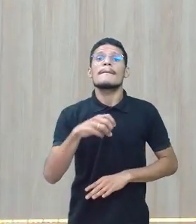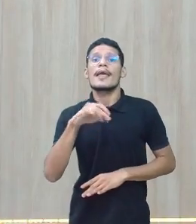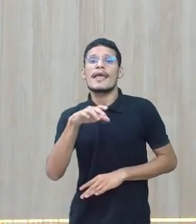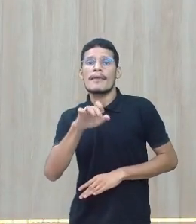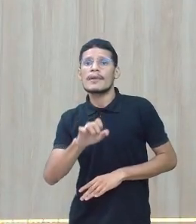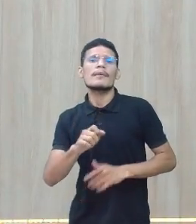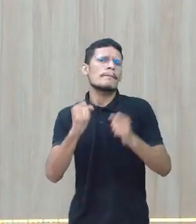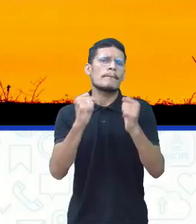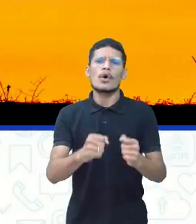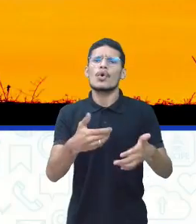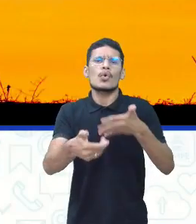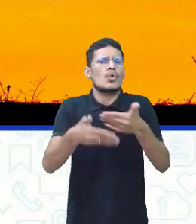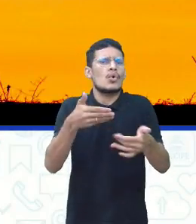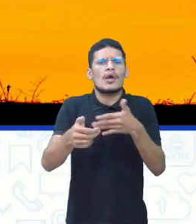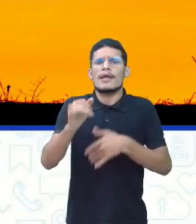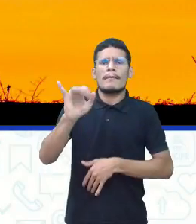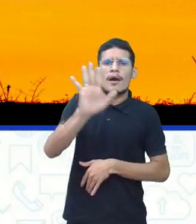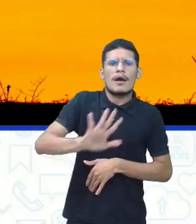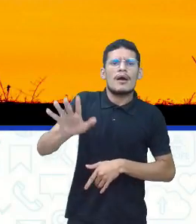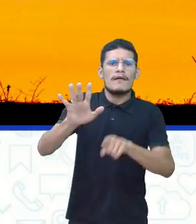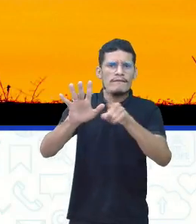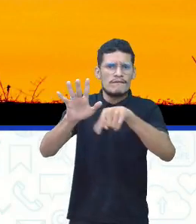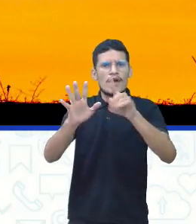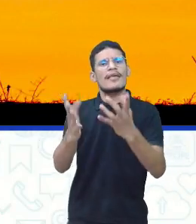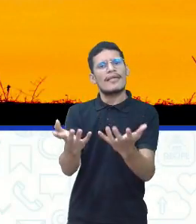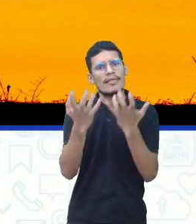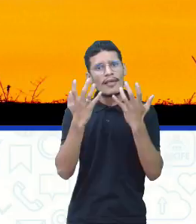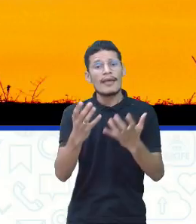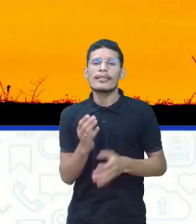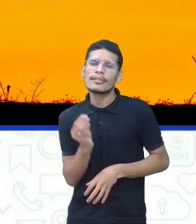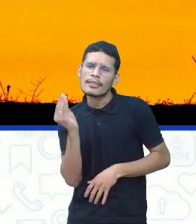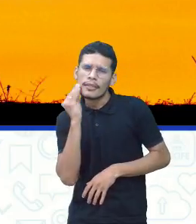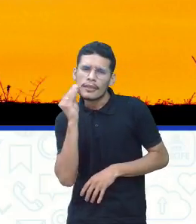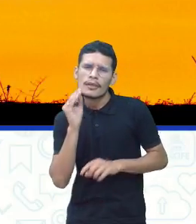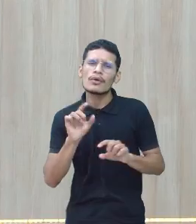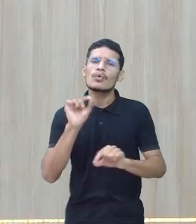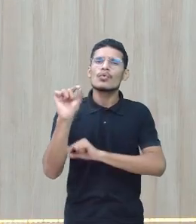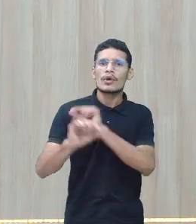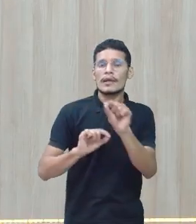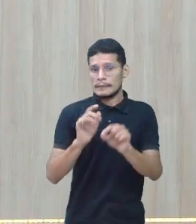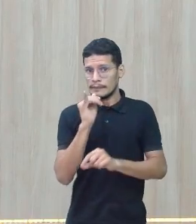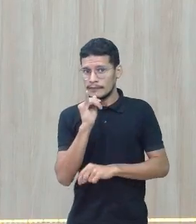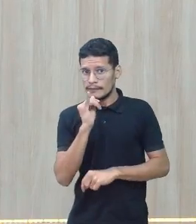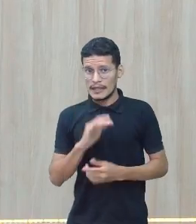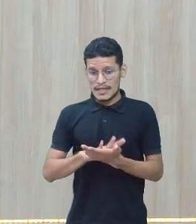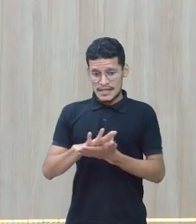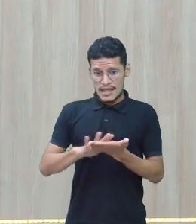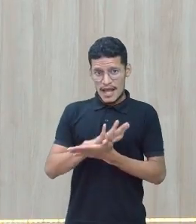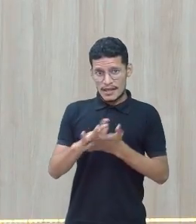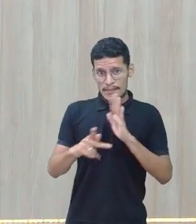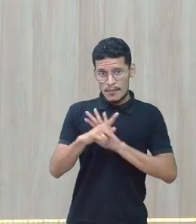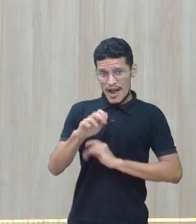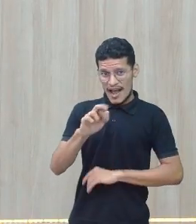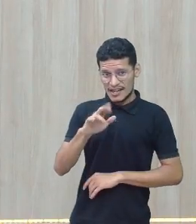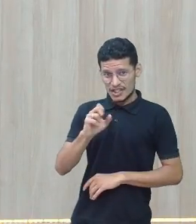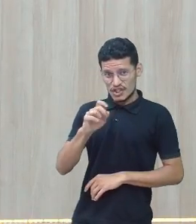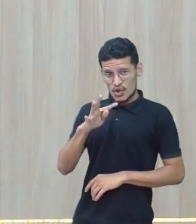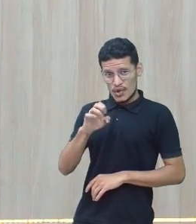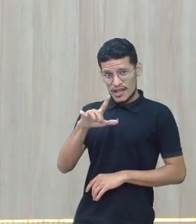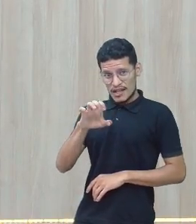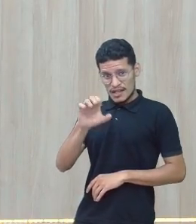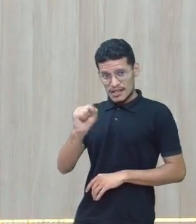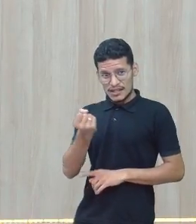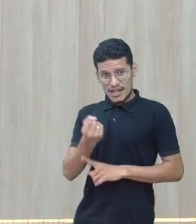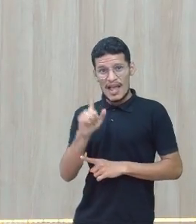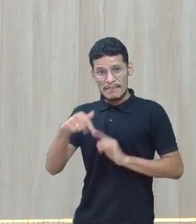qualquer imagem que vocês queiram, tentando não cair naquela fala aristotélica ali de fazer ridículo